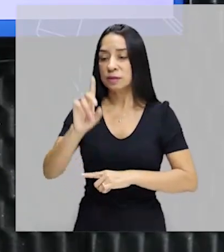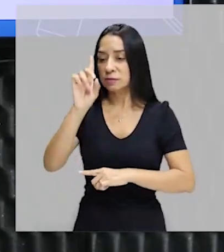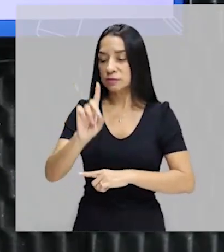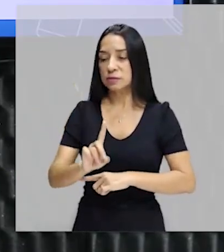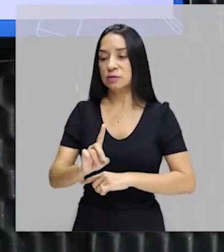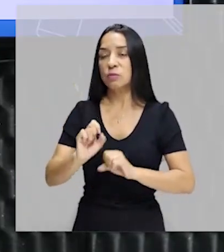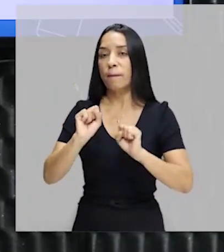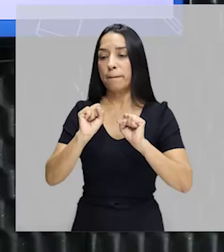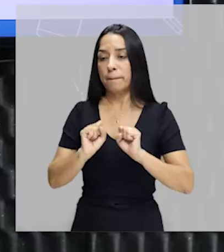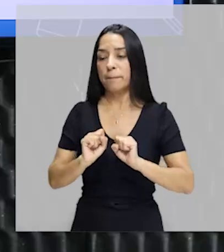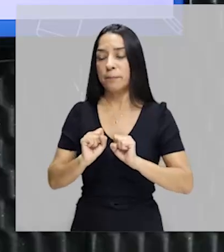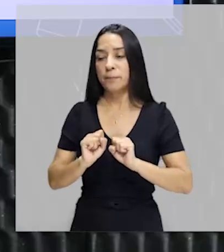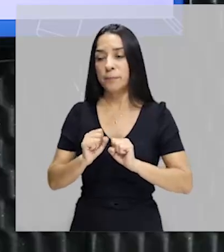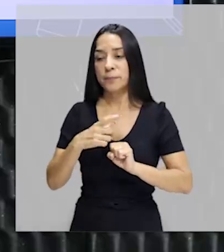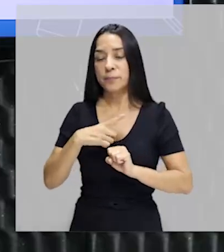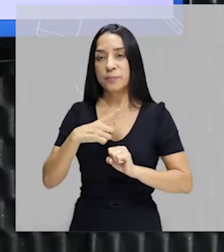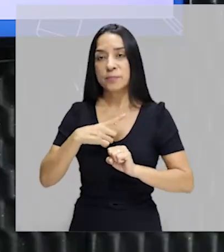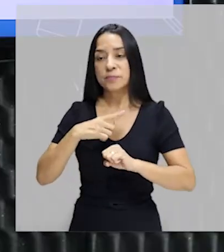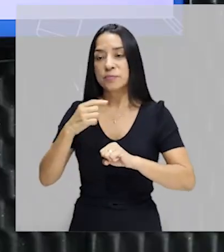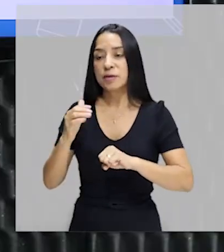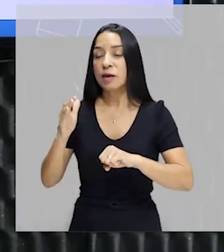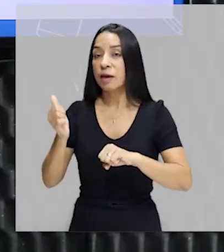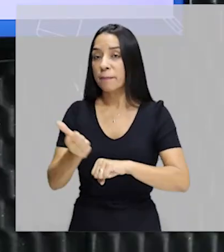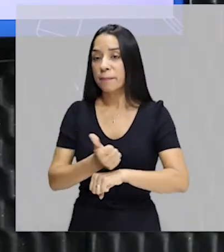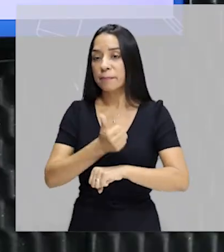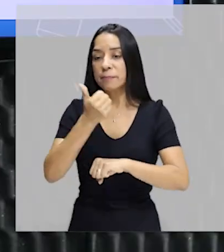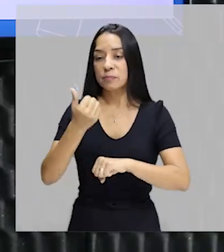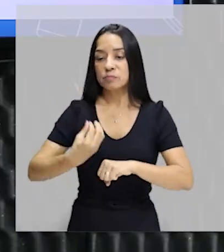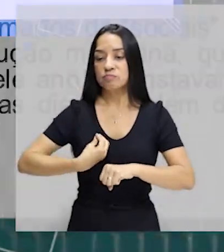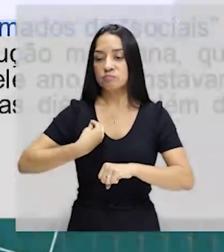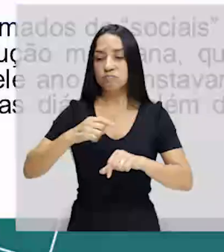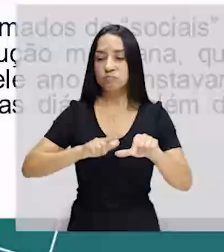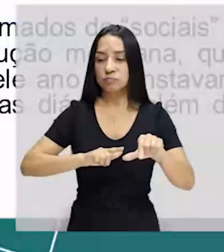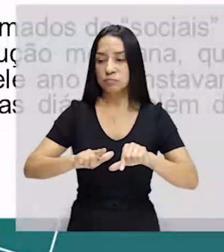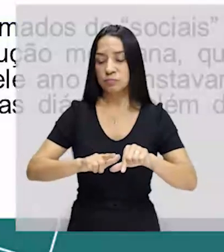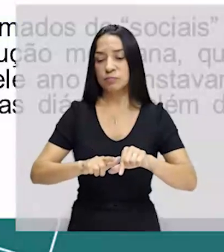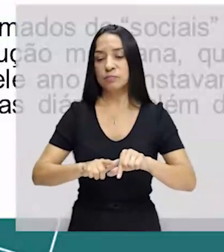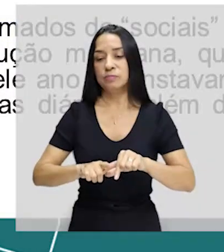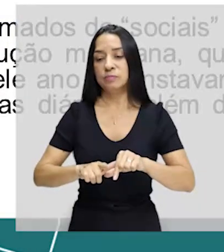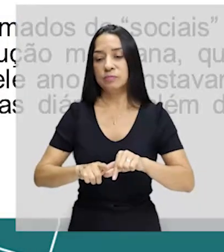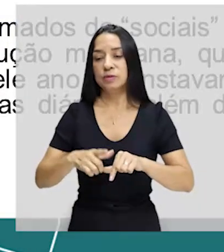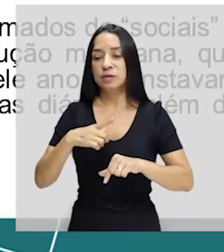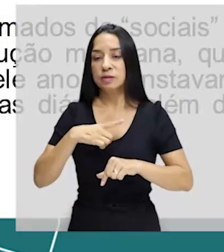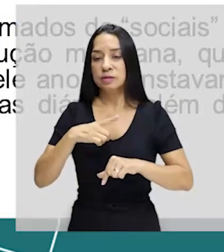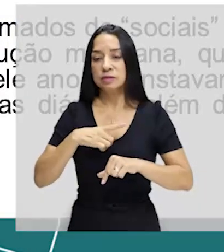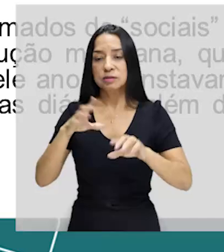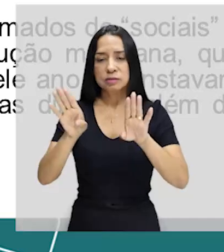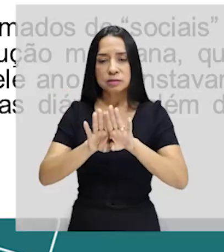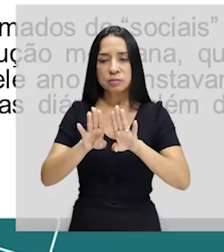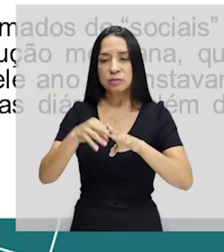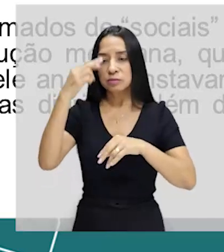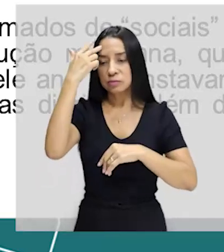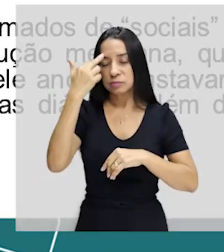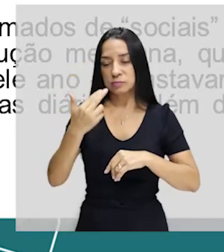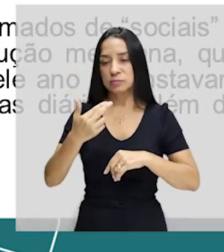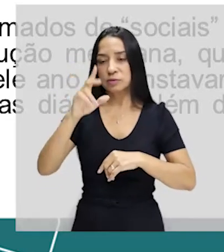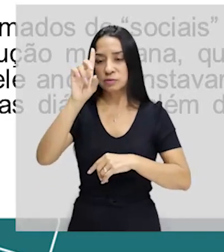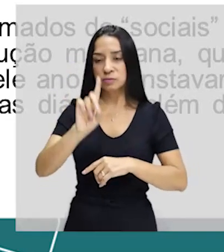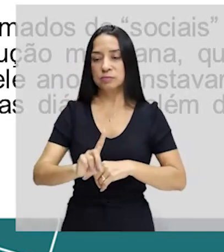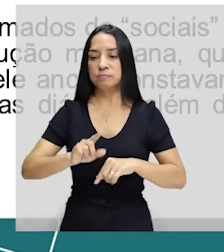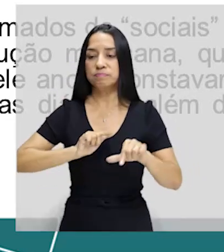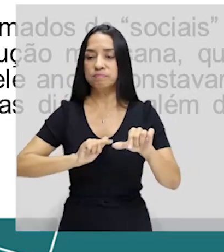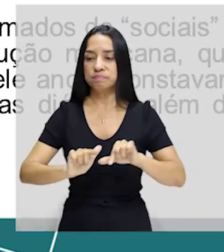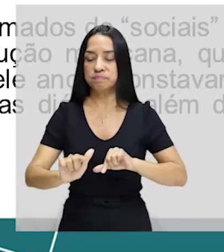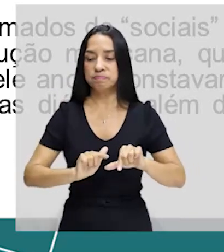Direitos que possam trazer melhores condições de vida e trabalho. E aí nós temos a historicidade dos direitos